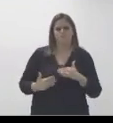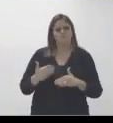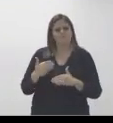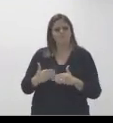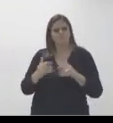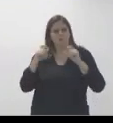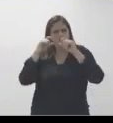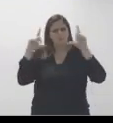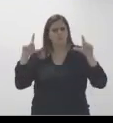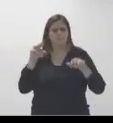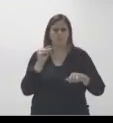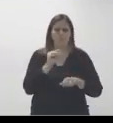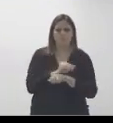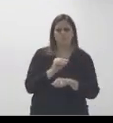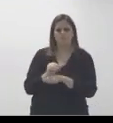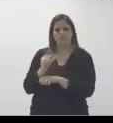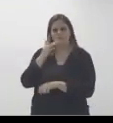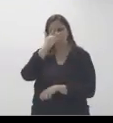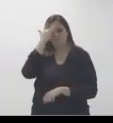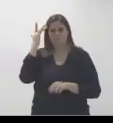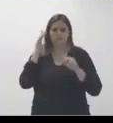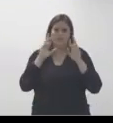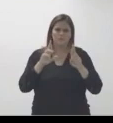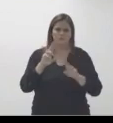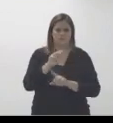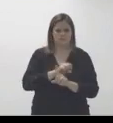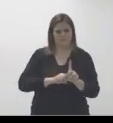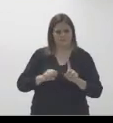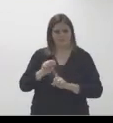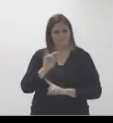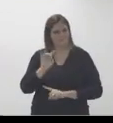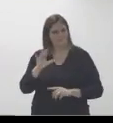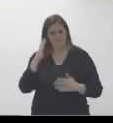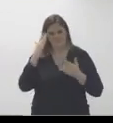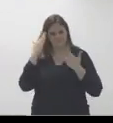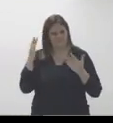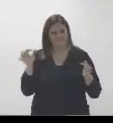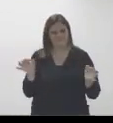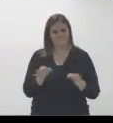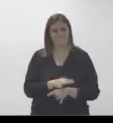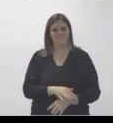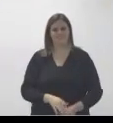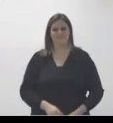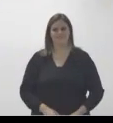e no respeito à sociedade é isso obrigada